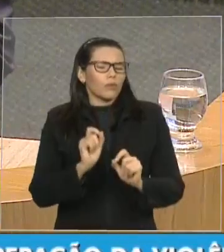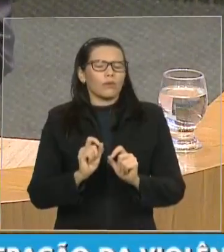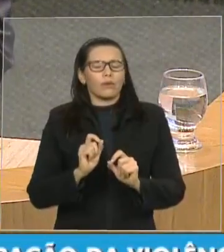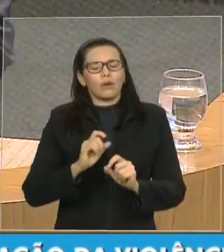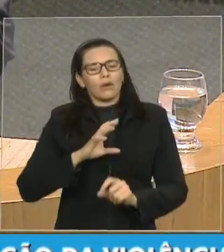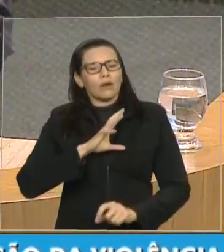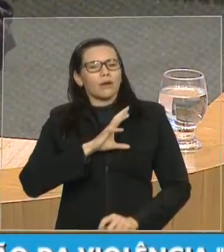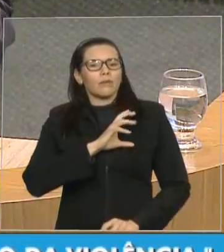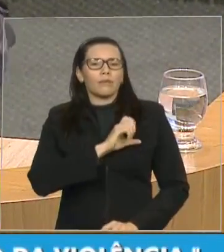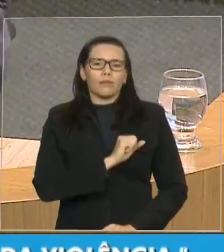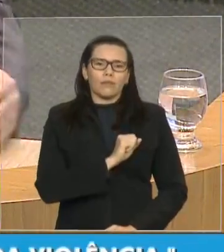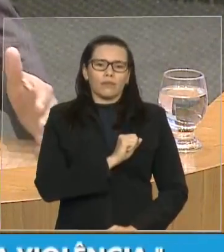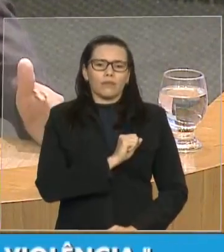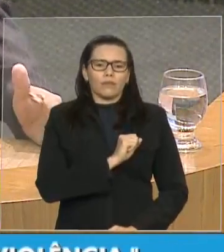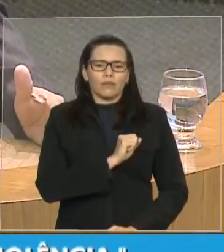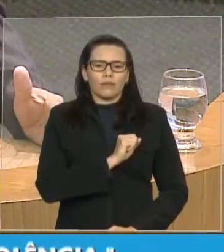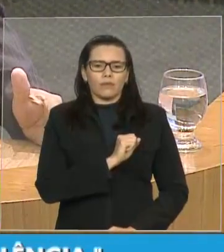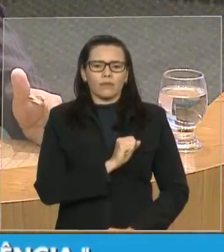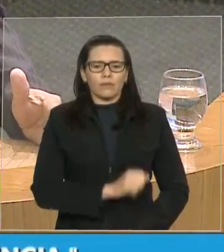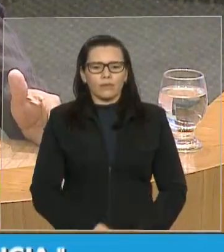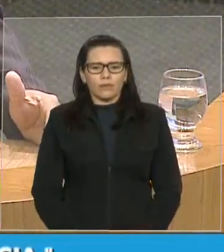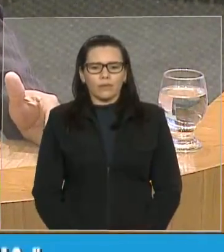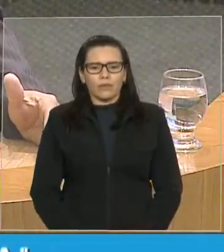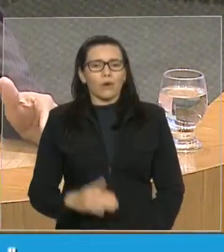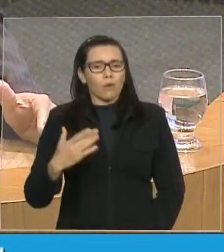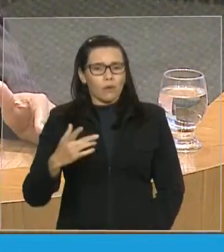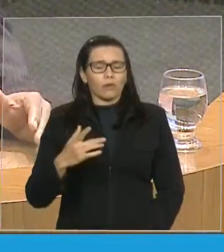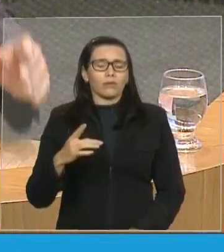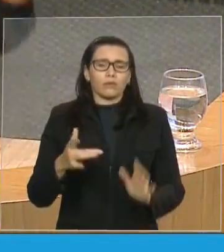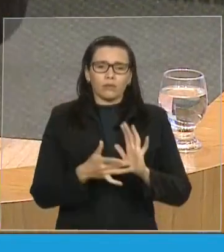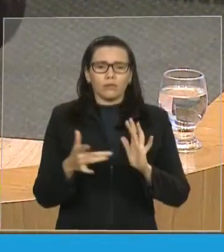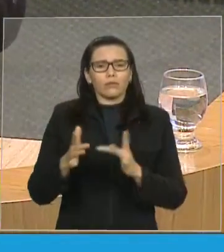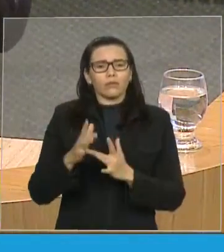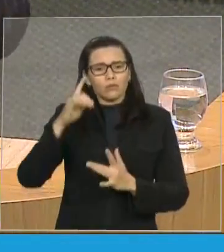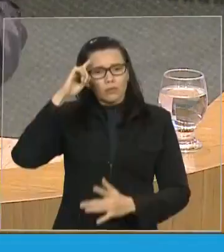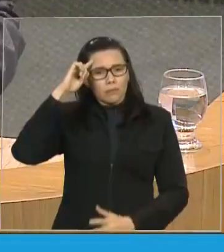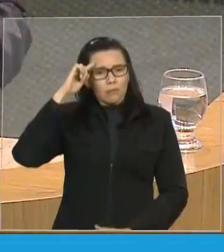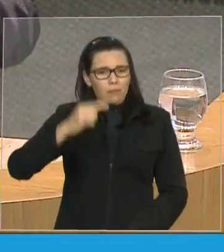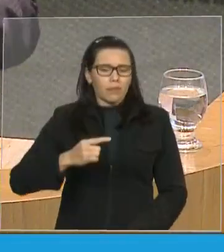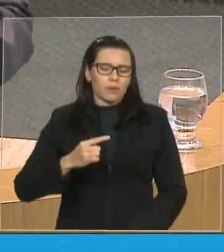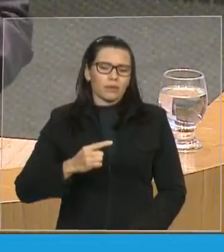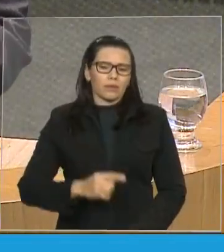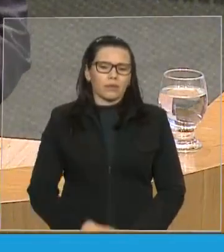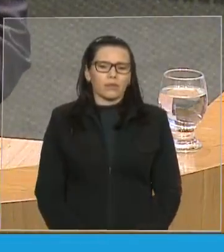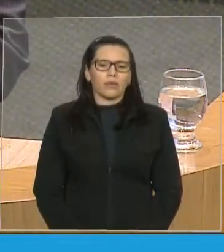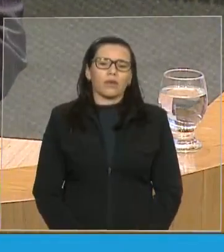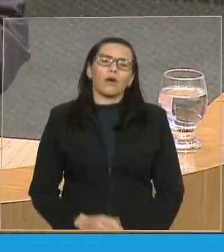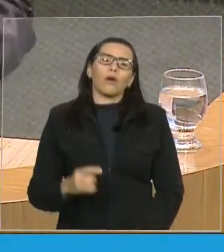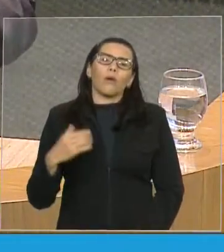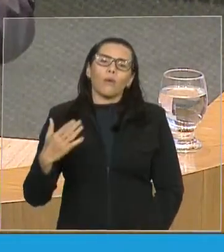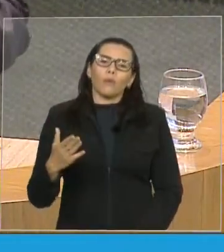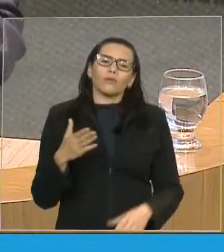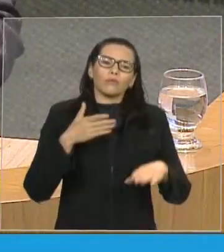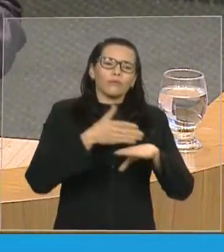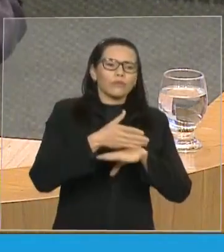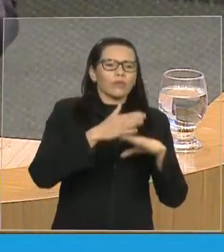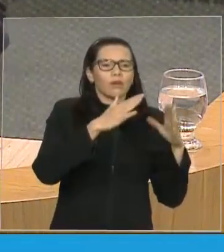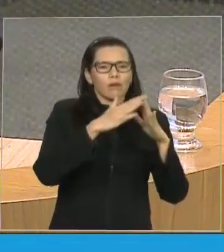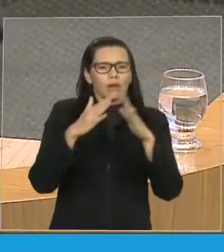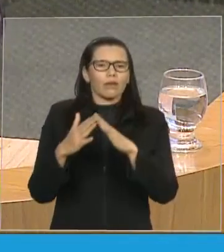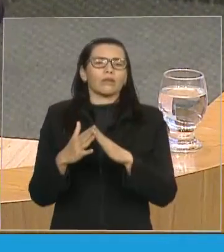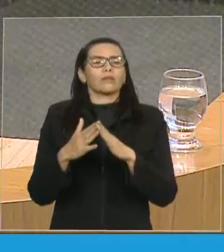cortada. Quando manda os seus discípulos em missão, dirá: em qualquer casa onde entrardes, direi: a